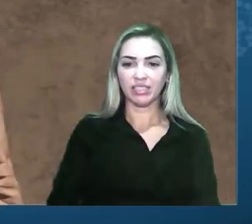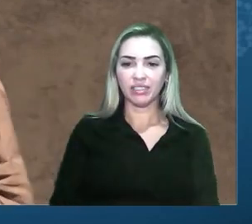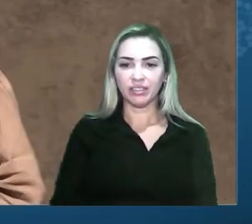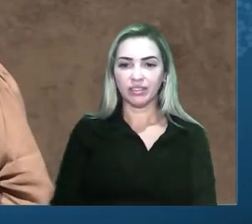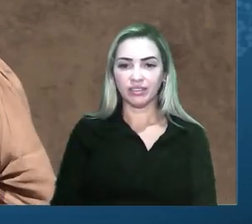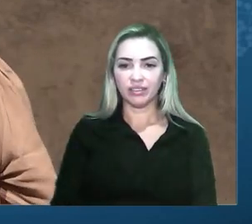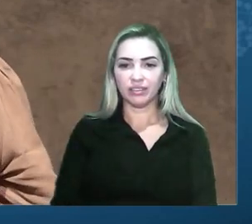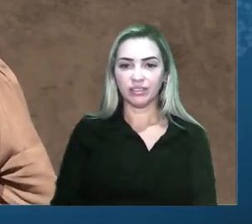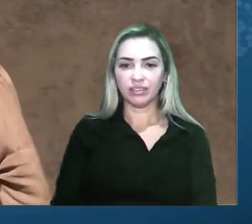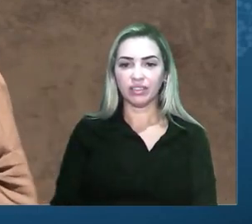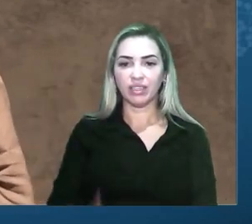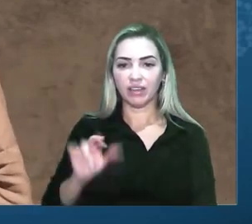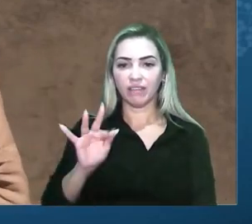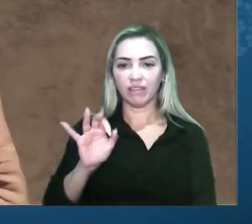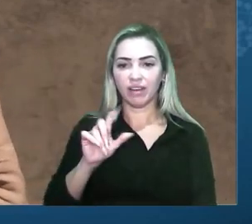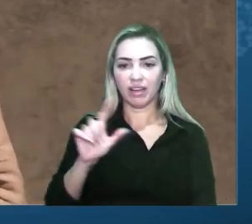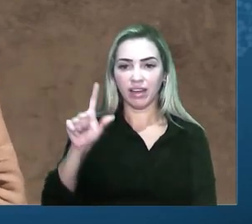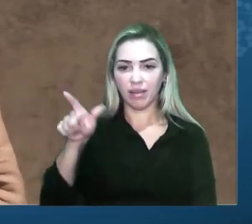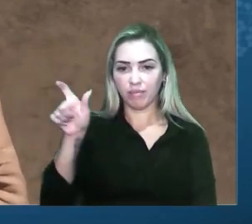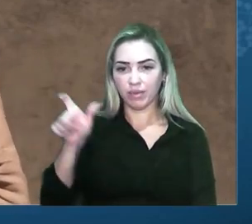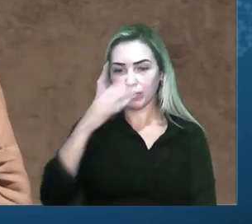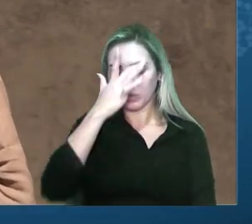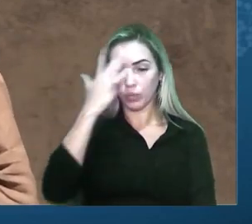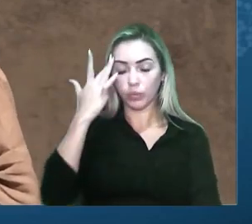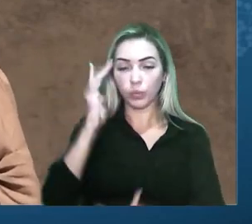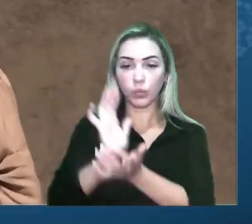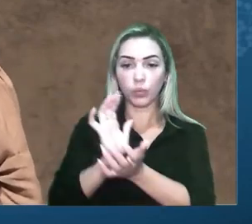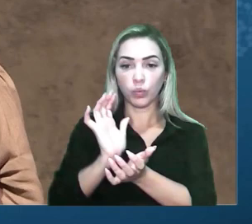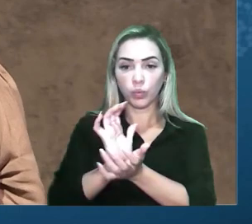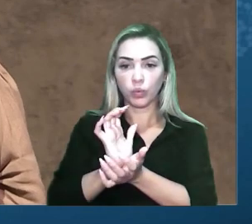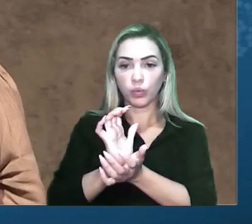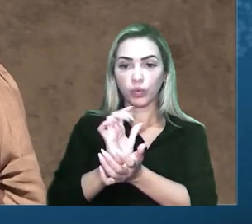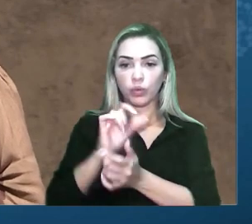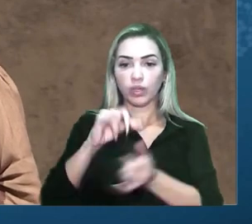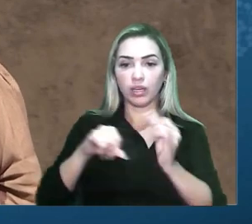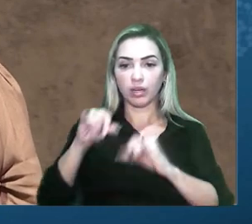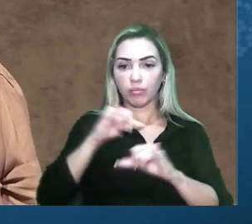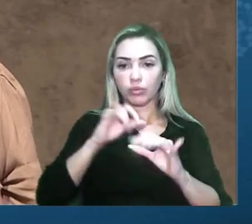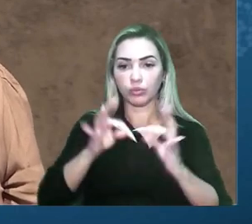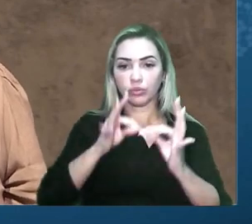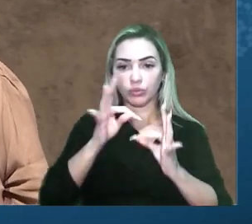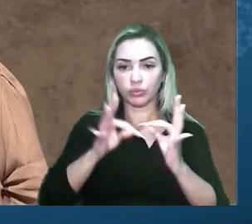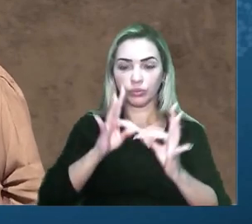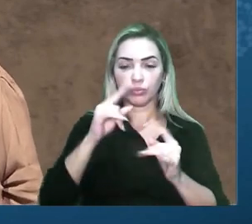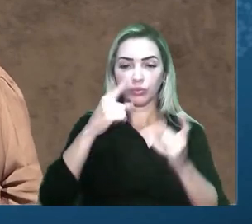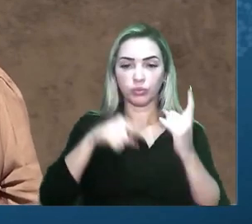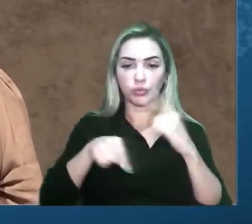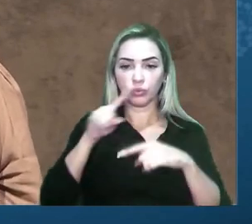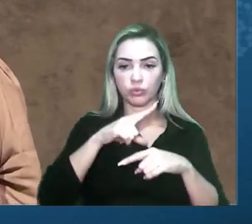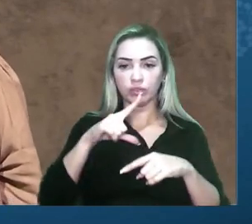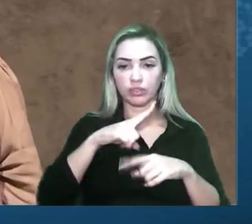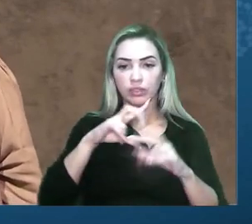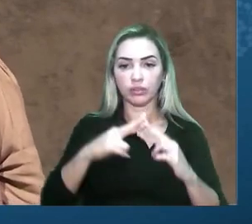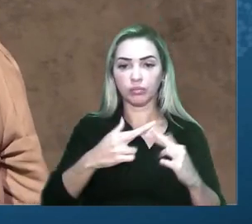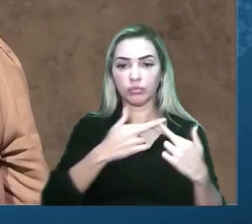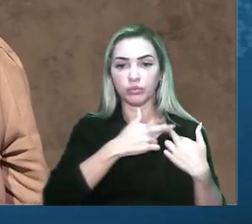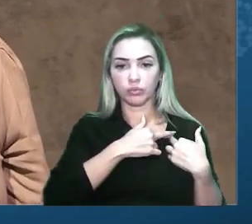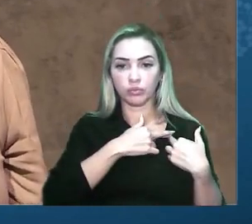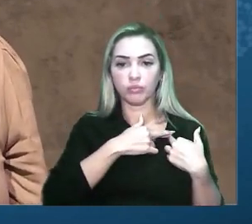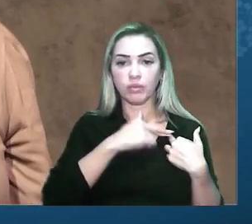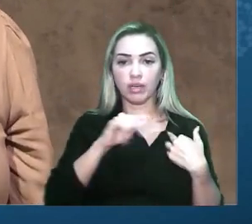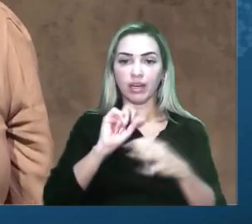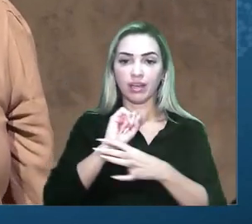A Rafaele é a pessoa da equipe do Laboratório de Tecnologia Imunológica, que está responsável pela garantia